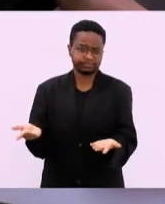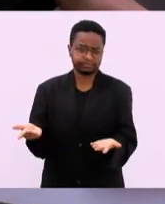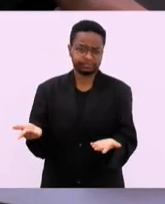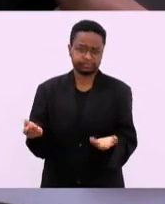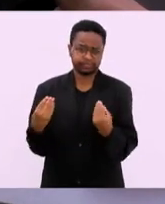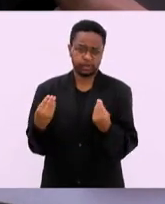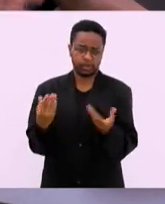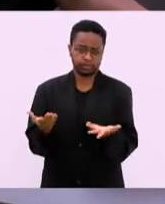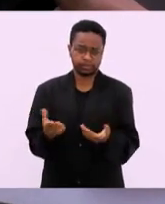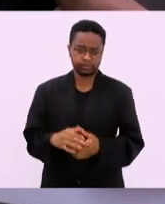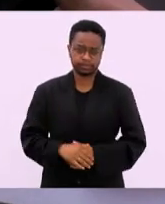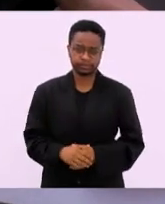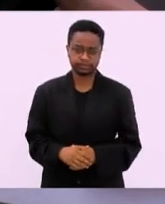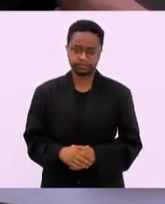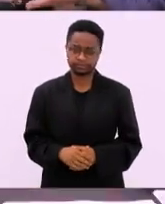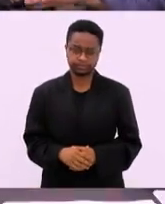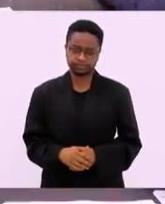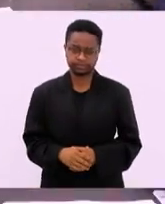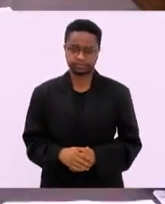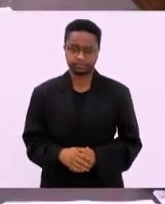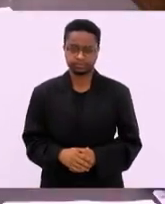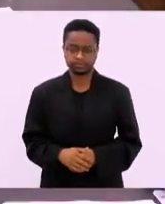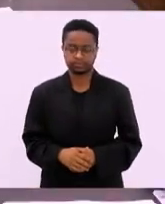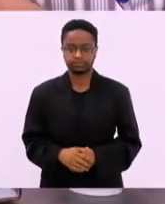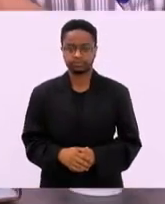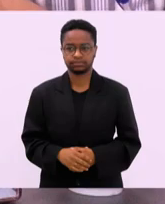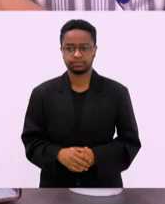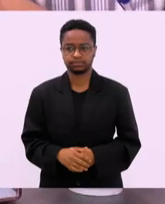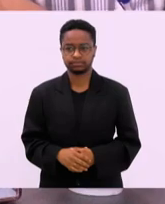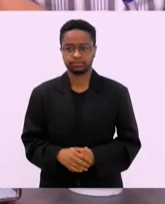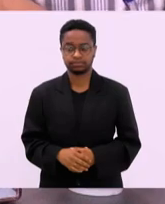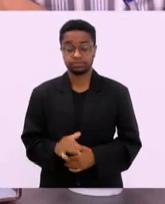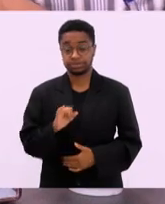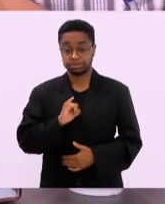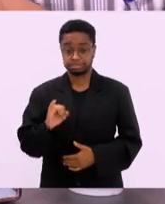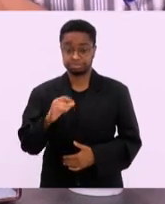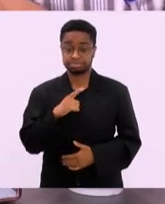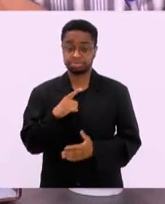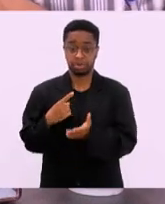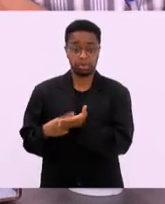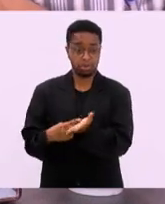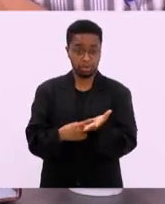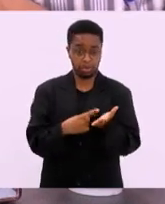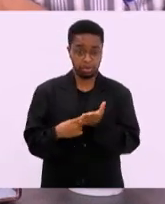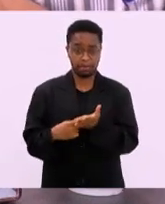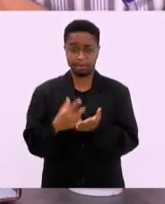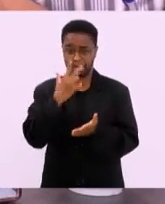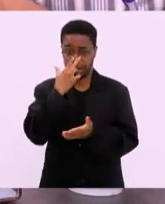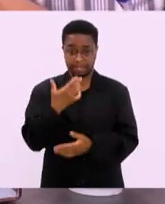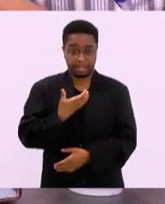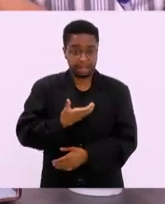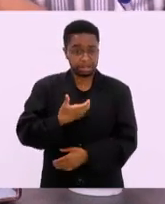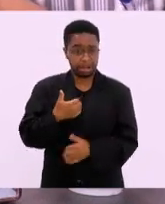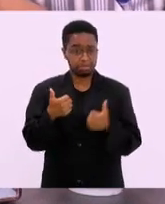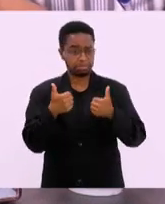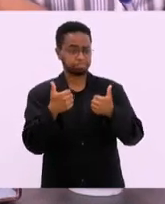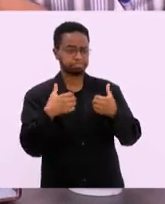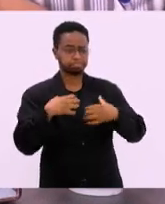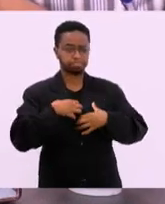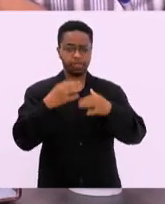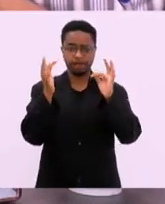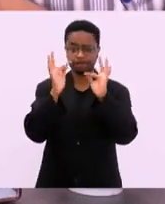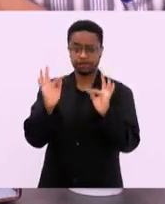Pô. Não. Vou. Se há esse consenso em clima natalino favor